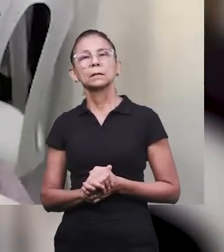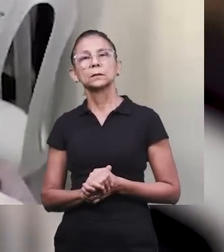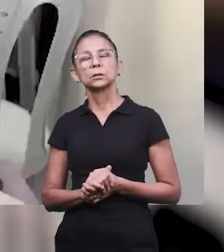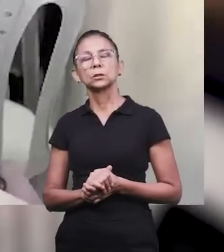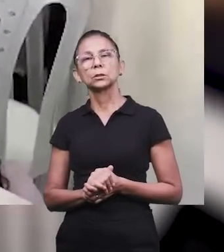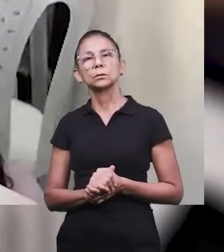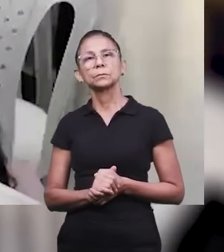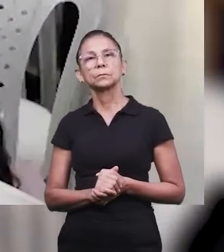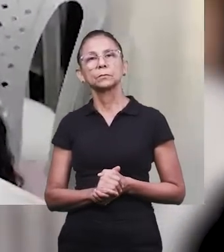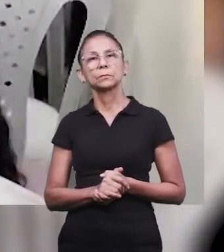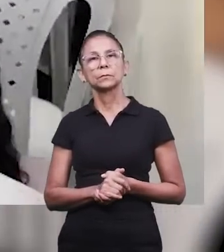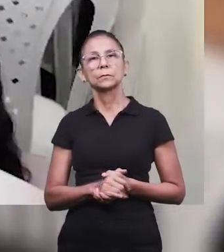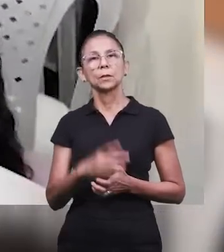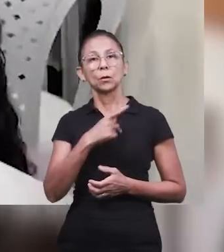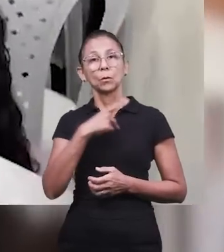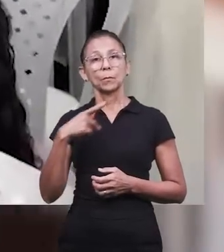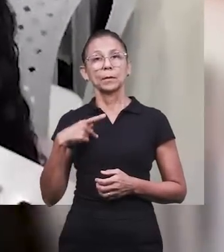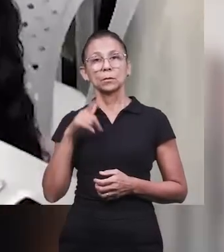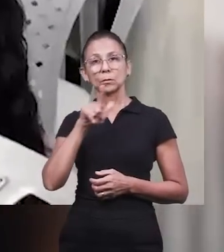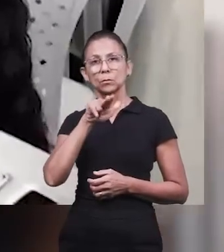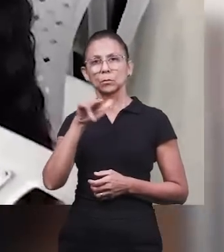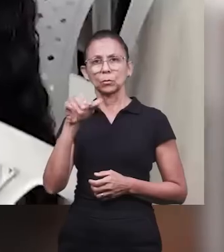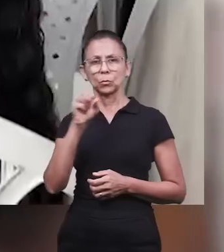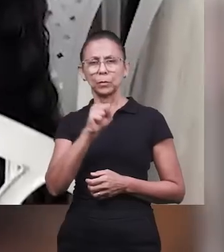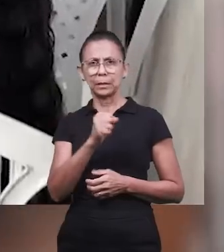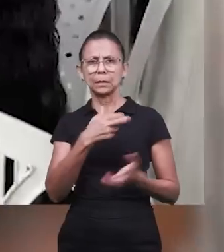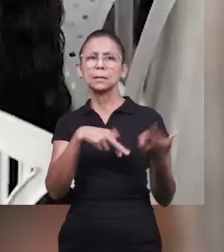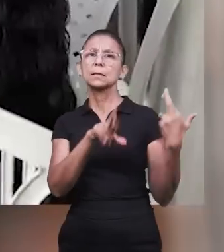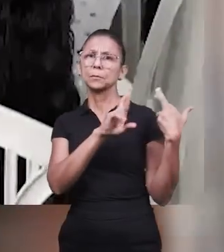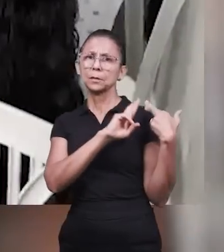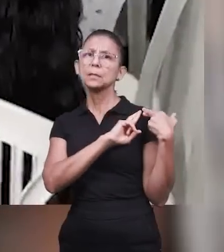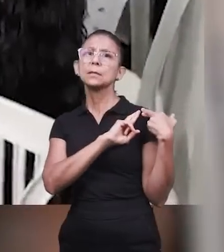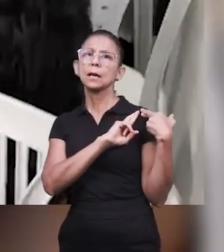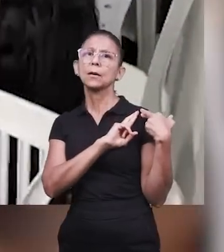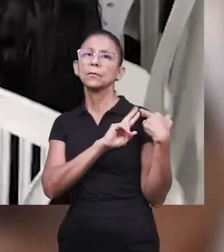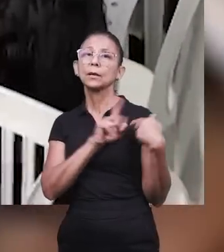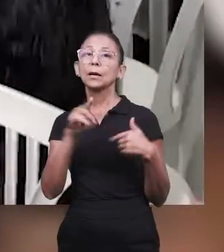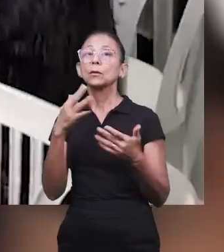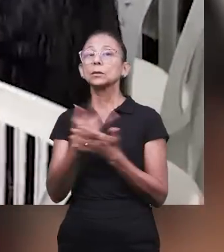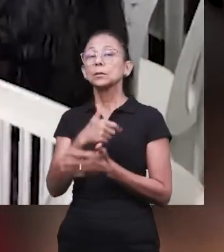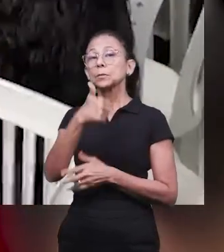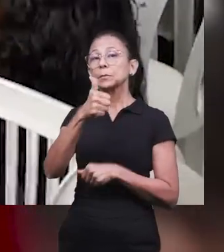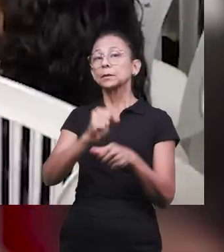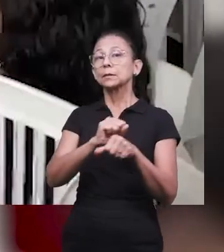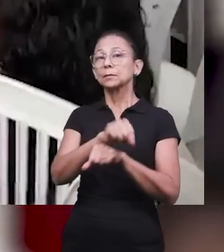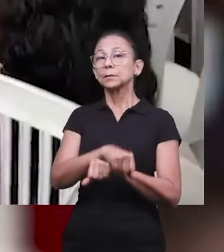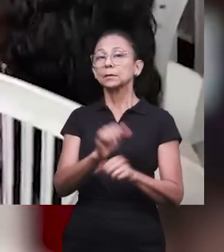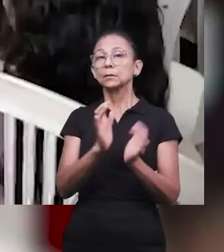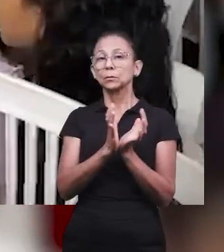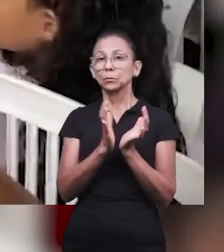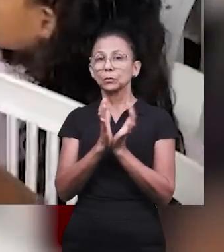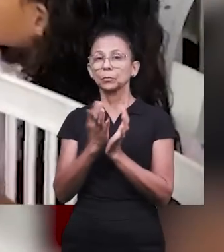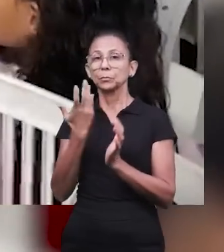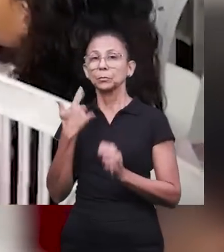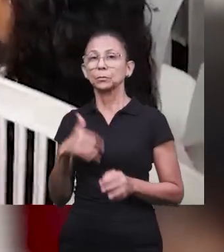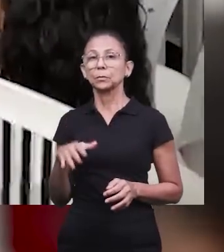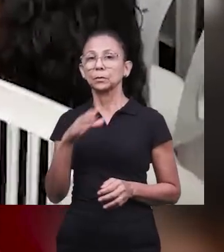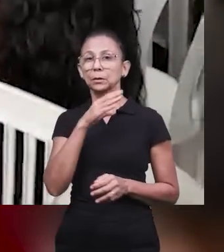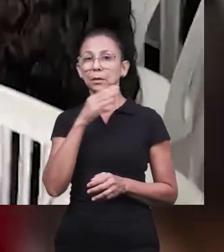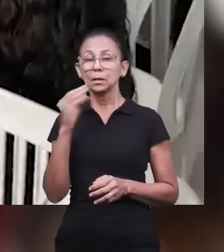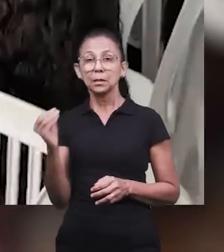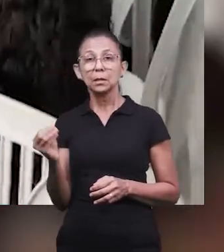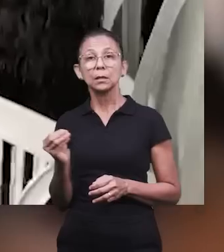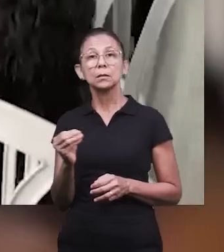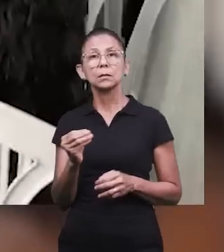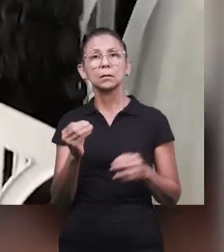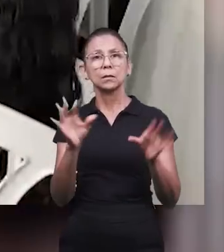do pastor Luiz Sérgio, a obra é recente, sendo o primeiro seminário das CIAs. E em Bom Jesus, os irmãos convidaram familiares, amigos